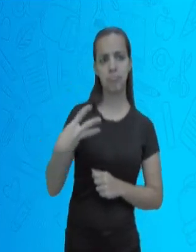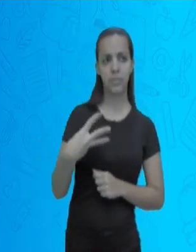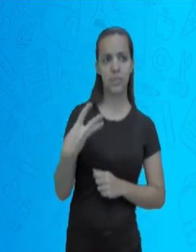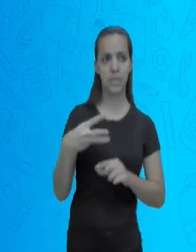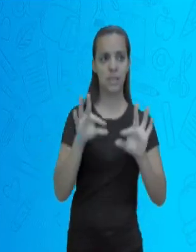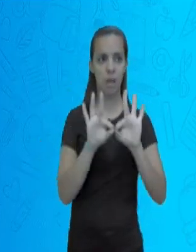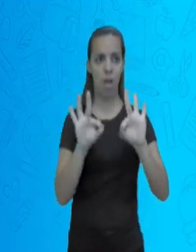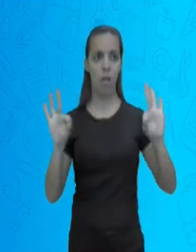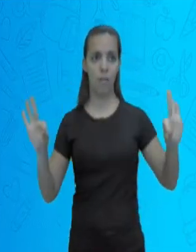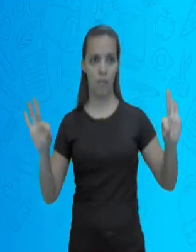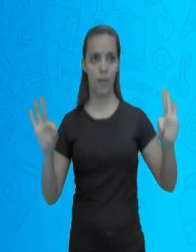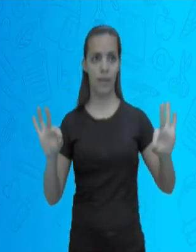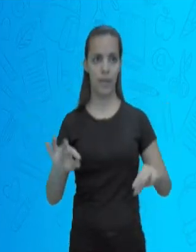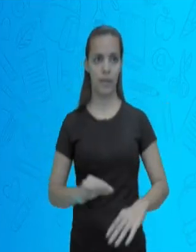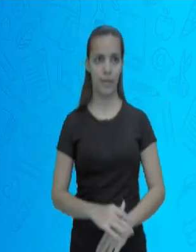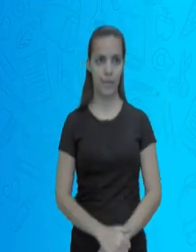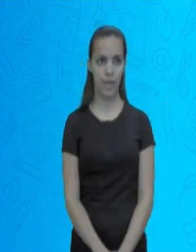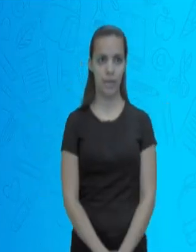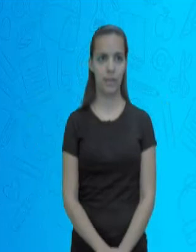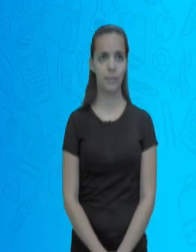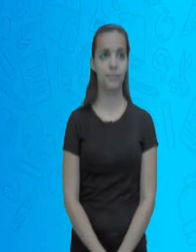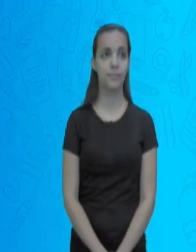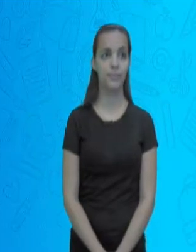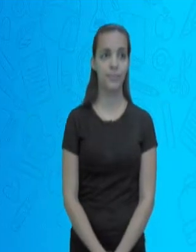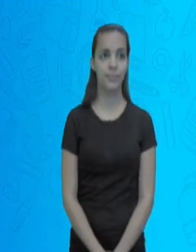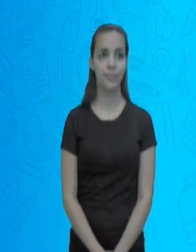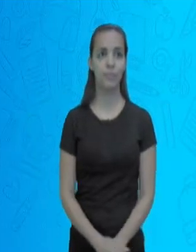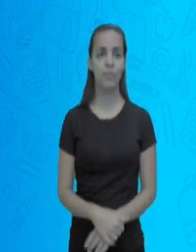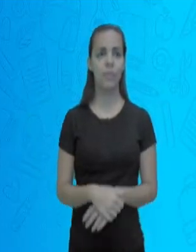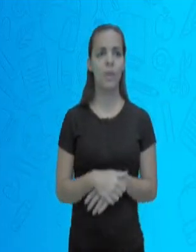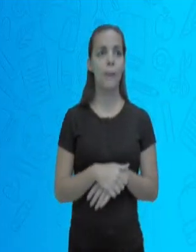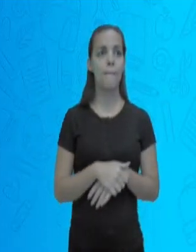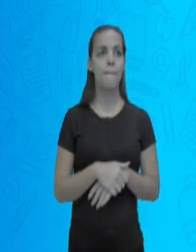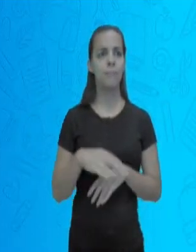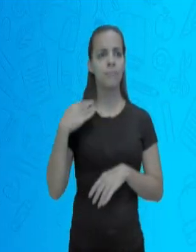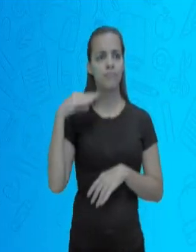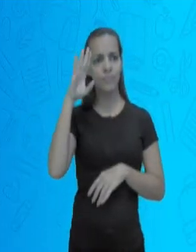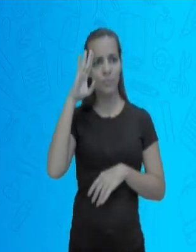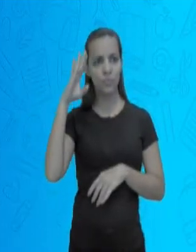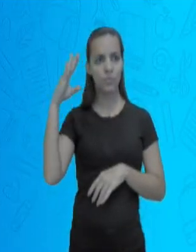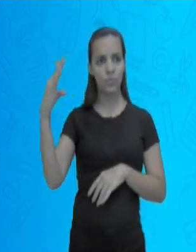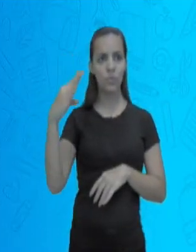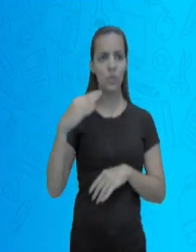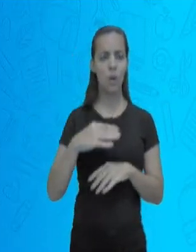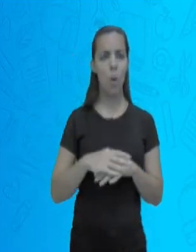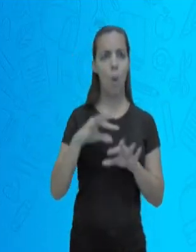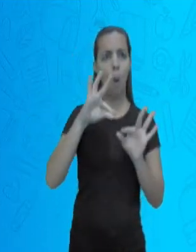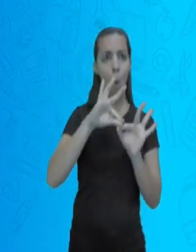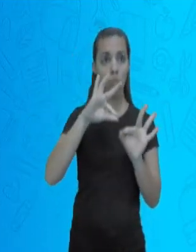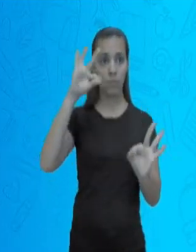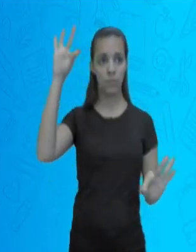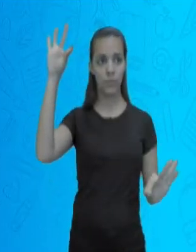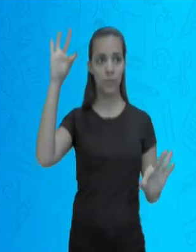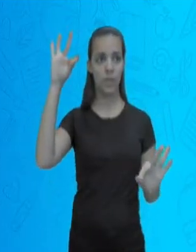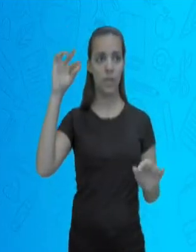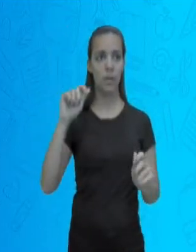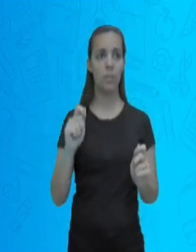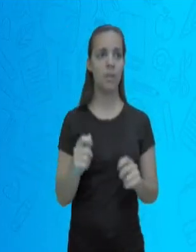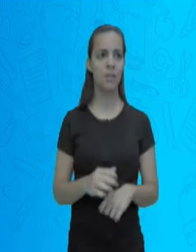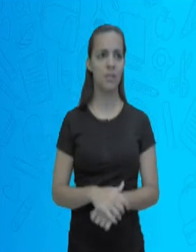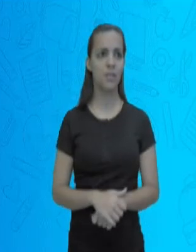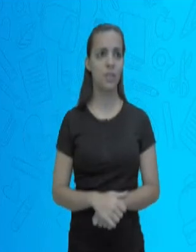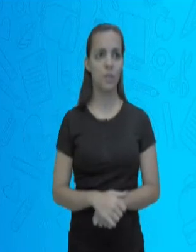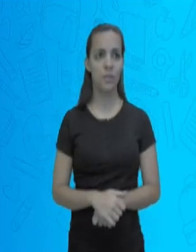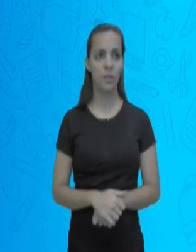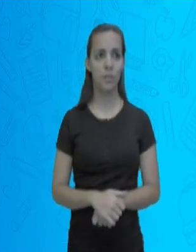ser que seja uma reta coincidente, né? Coincidente a esse segmento PQ que foi representado aqui.